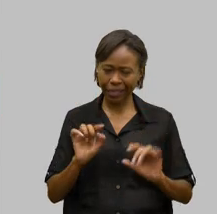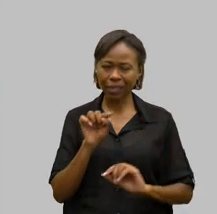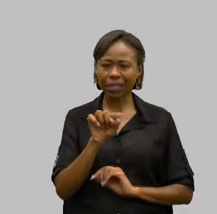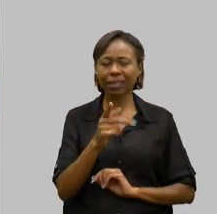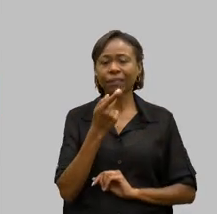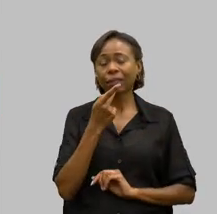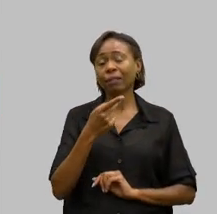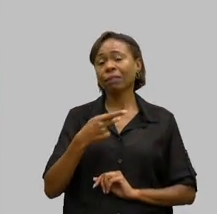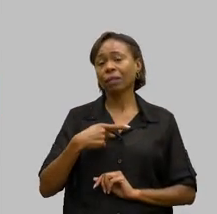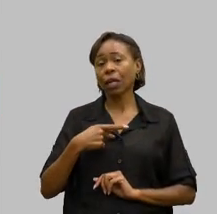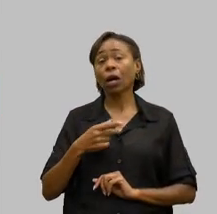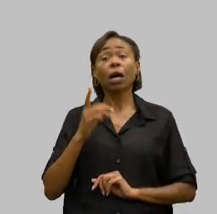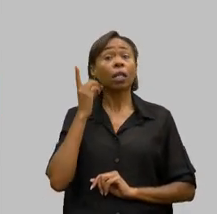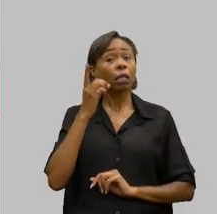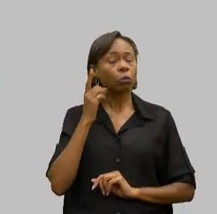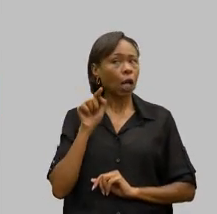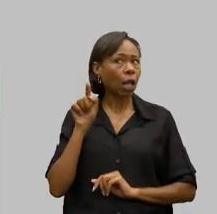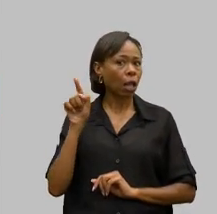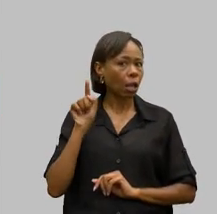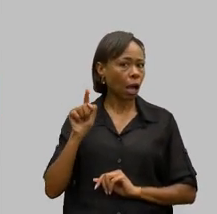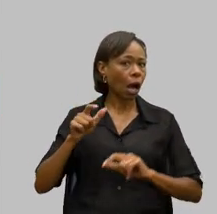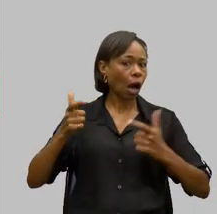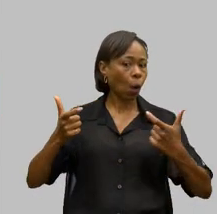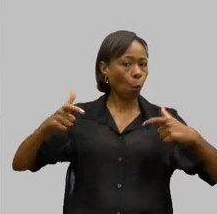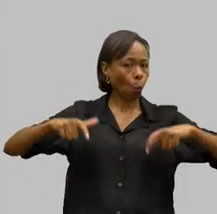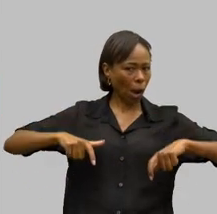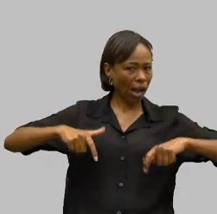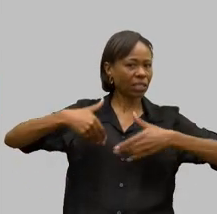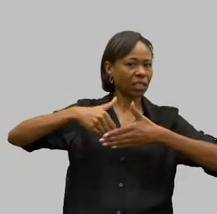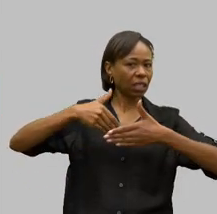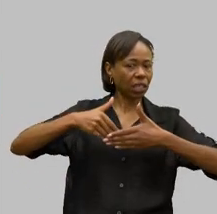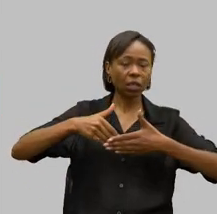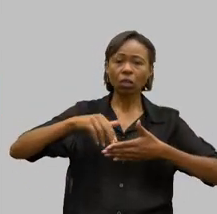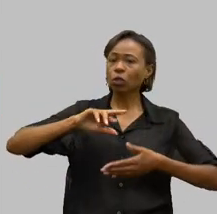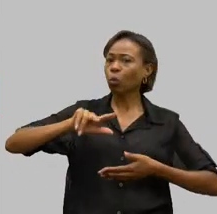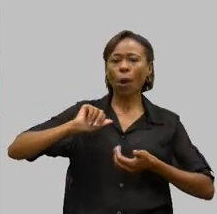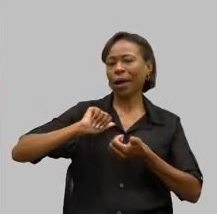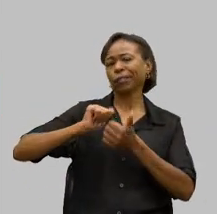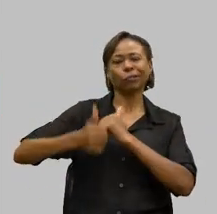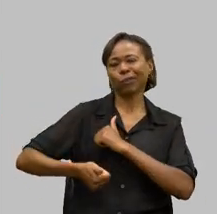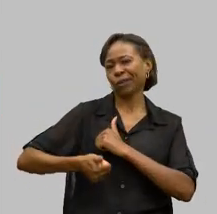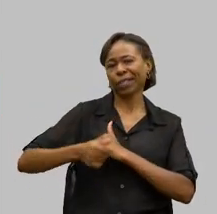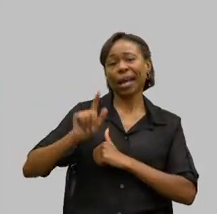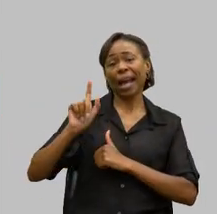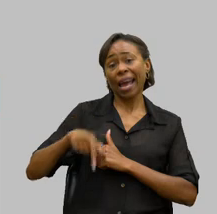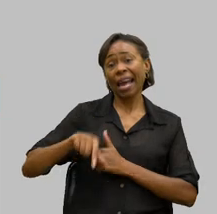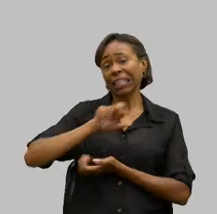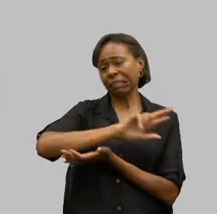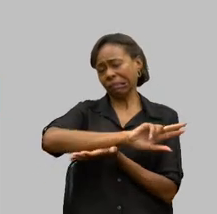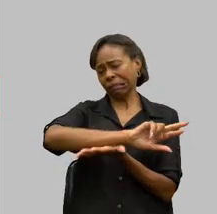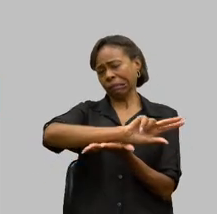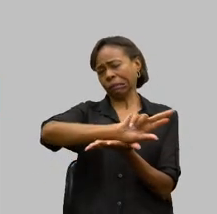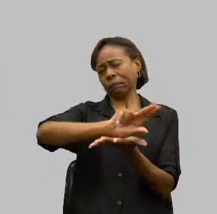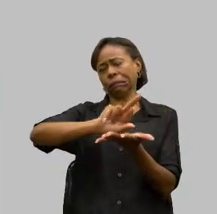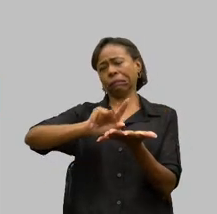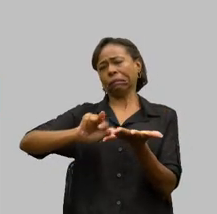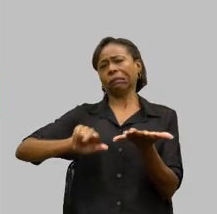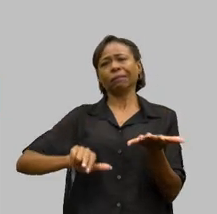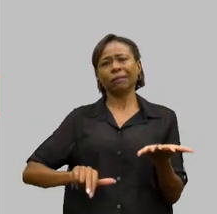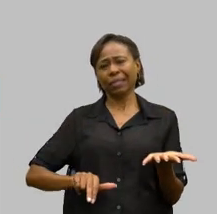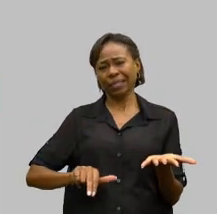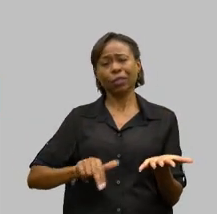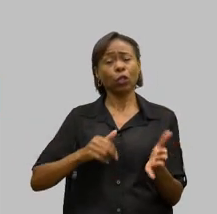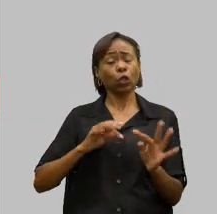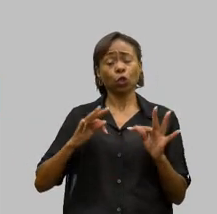deputado, a nossa quadra lá nos Coelhos não é uma quadra esportiva, é uma quadra múltiplo uso, lá faz tudo